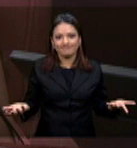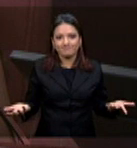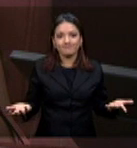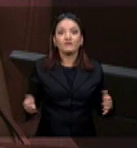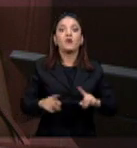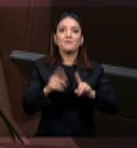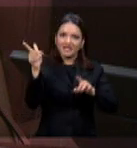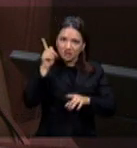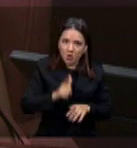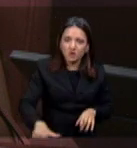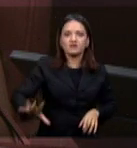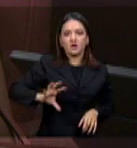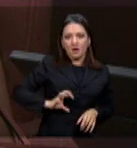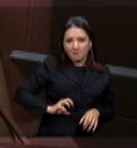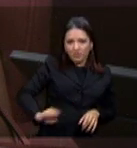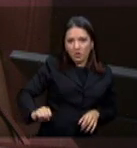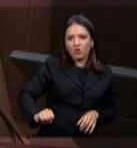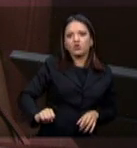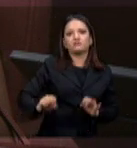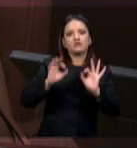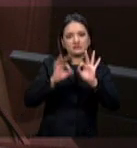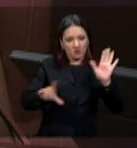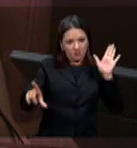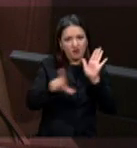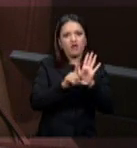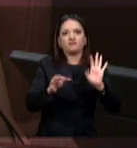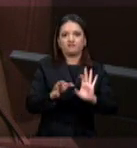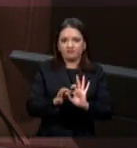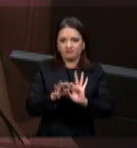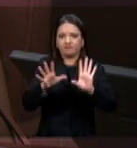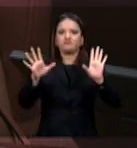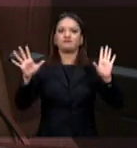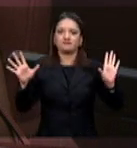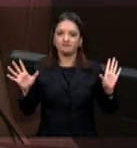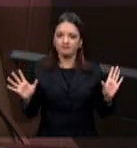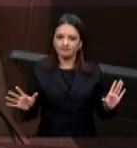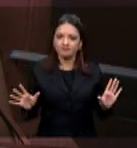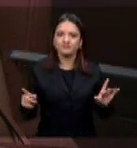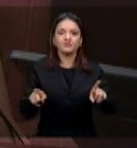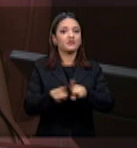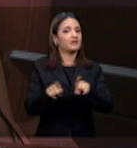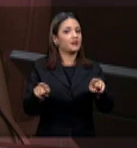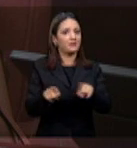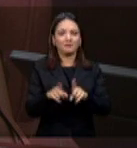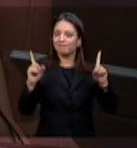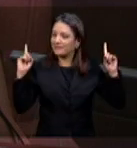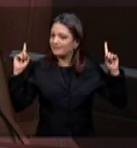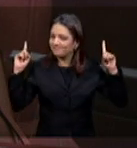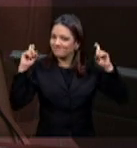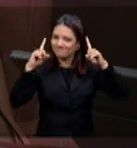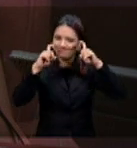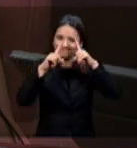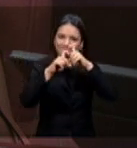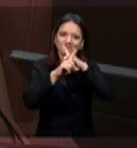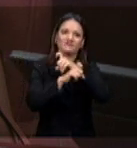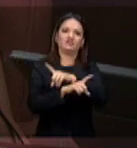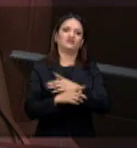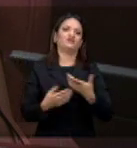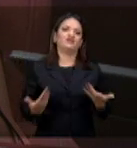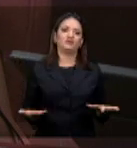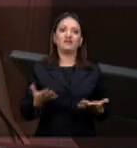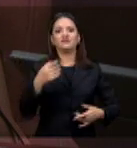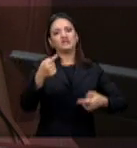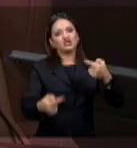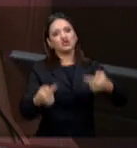conseguiu fazer o aborto legal garantido em lei, que é uma coisa, é uma outra situação que é extremamente difícil. A gente discute às